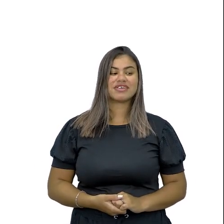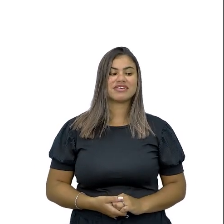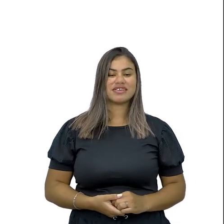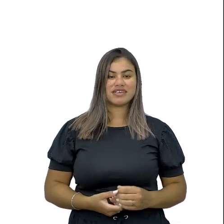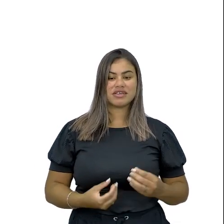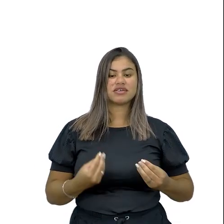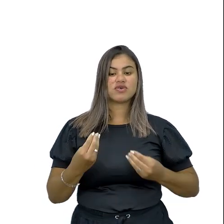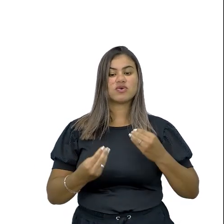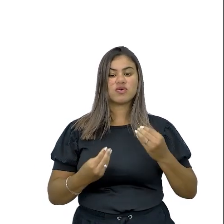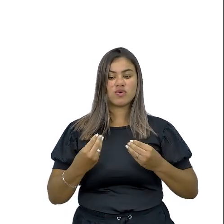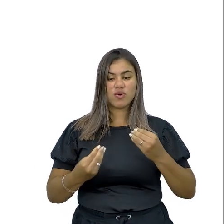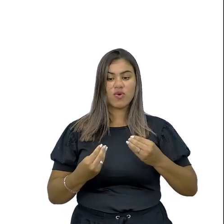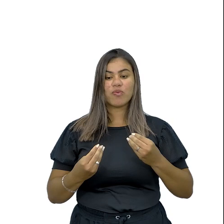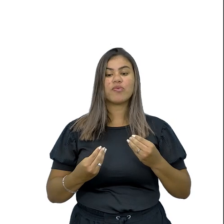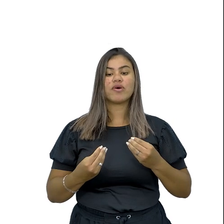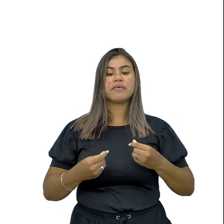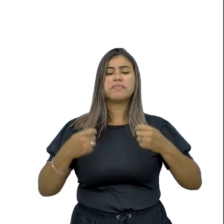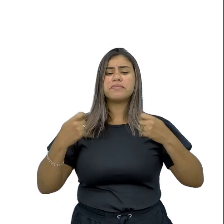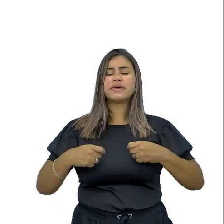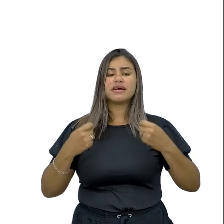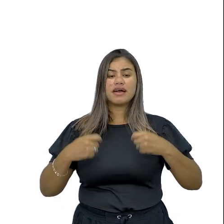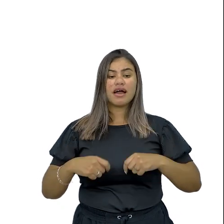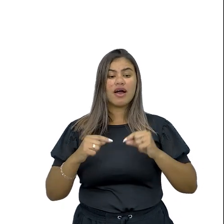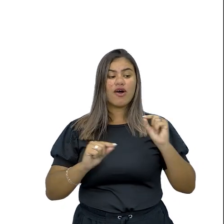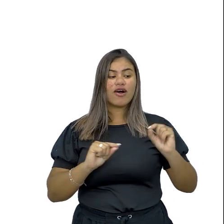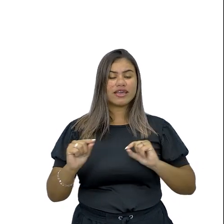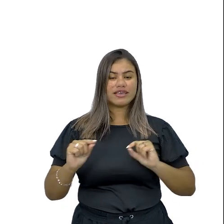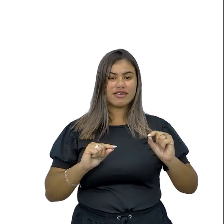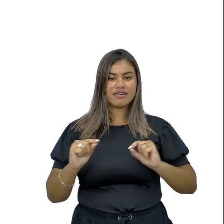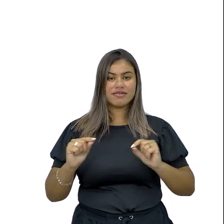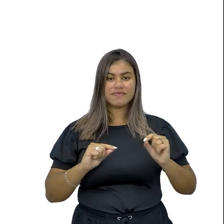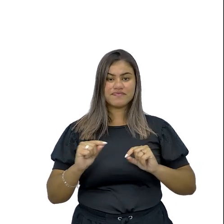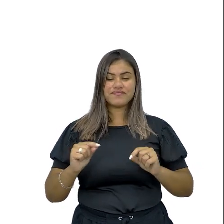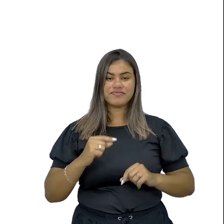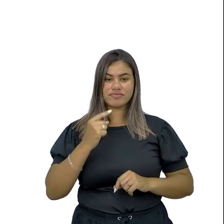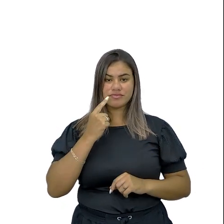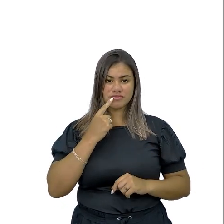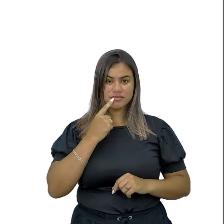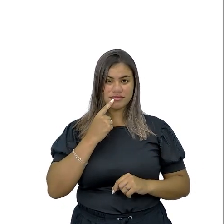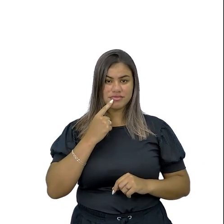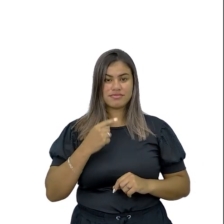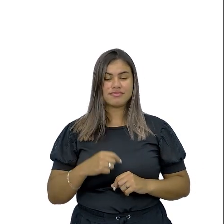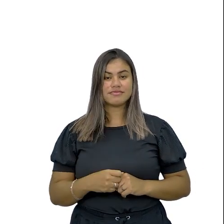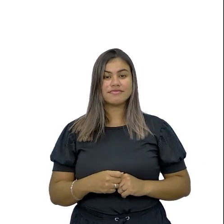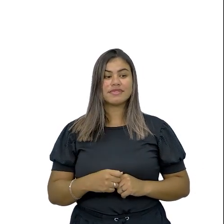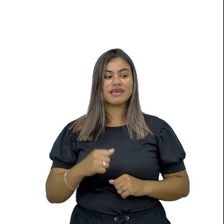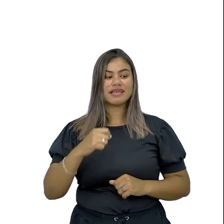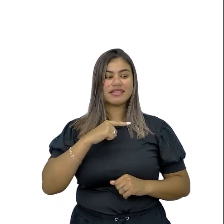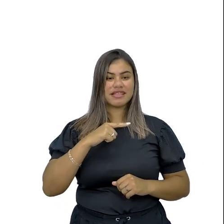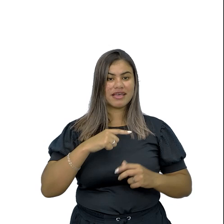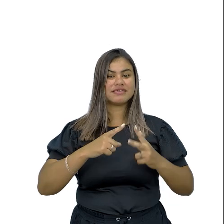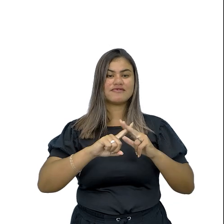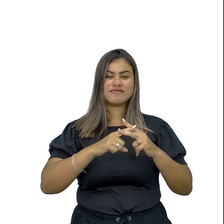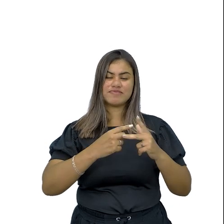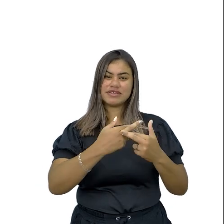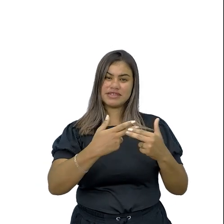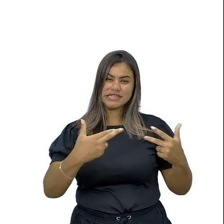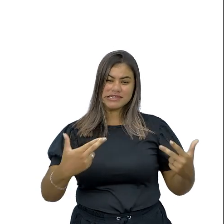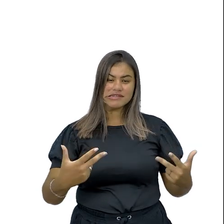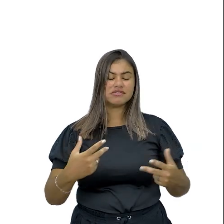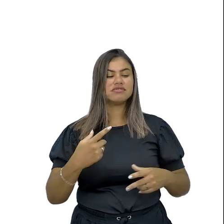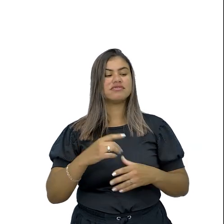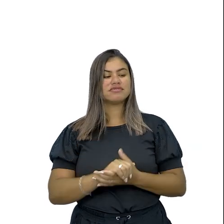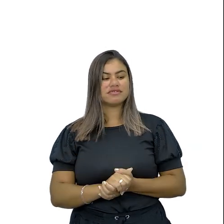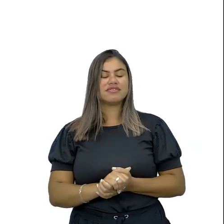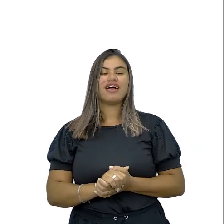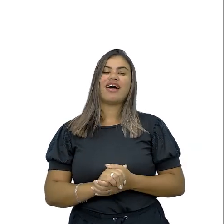que condições será que eu precisava ter? Será que requer equipamentos? Será que requer